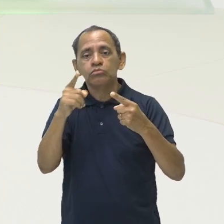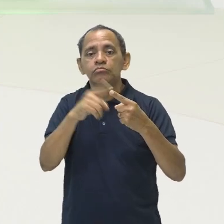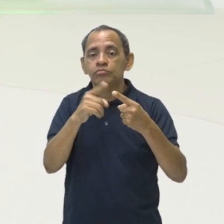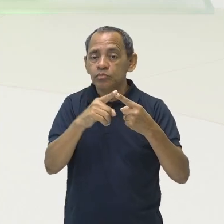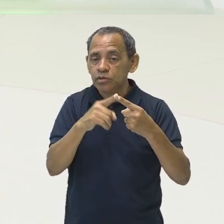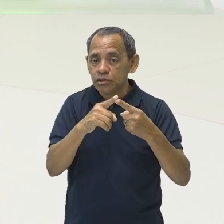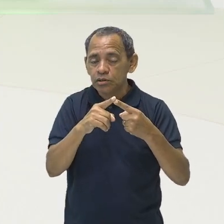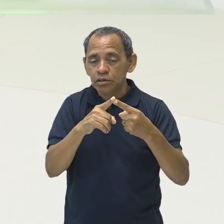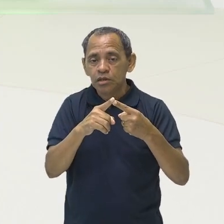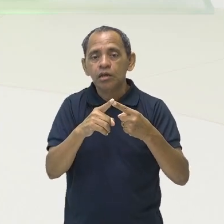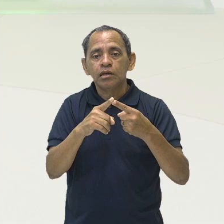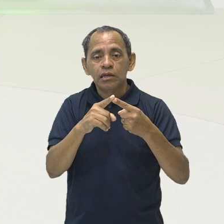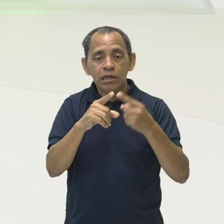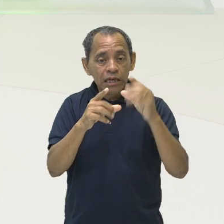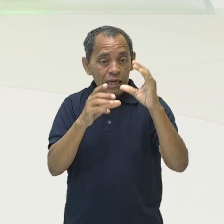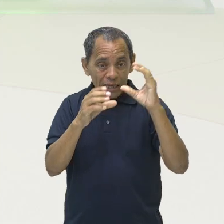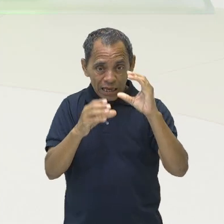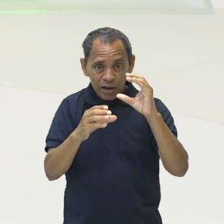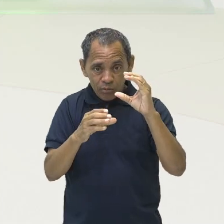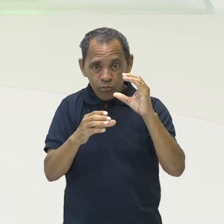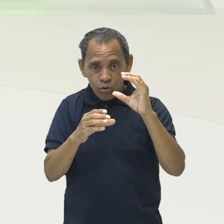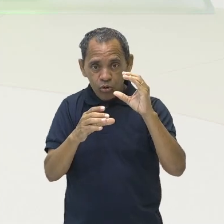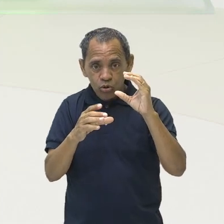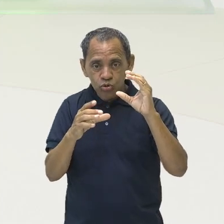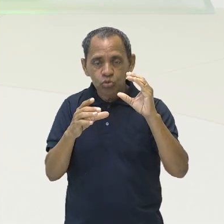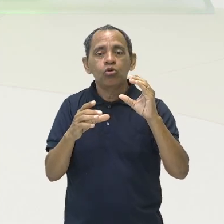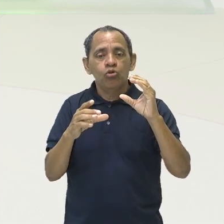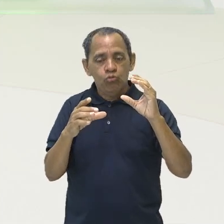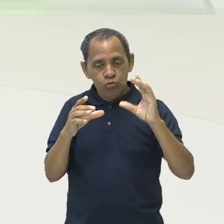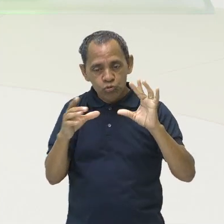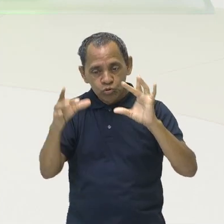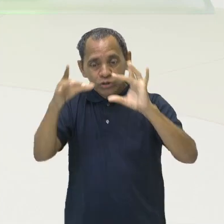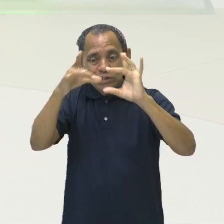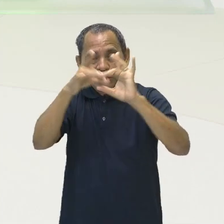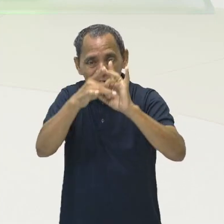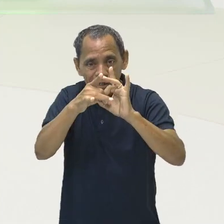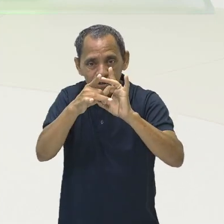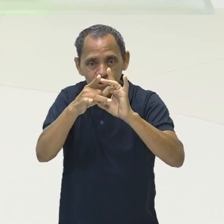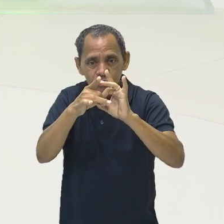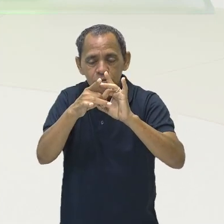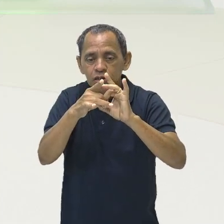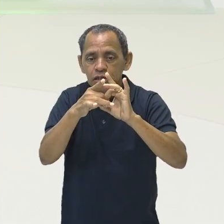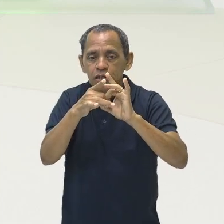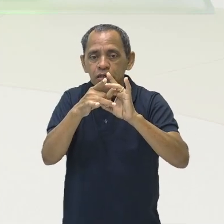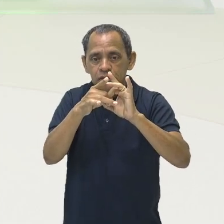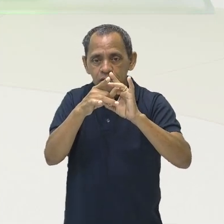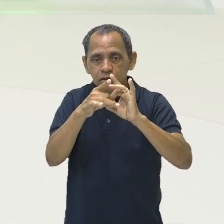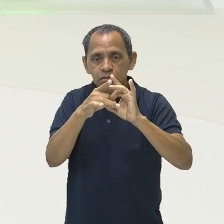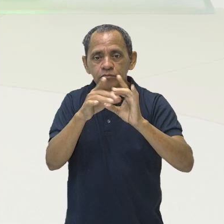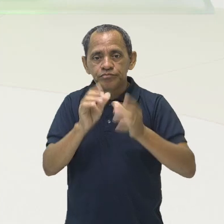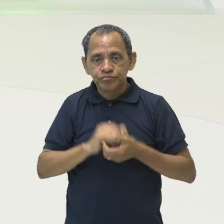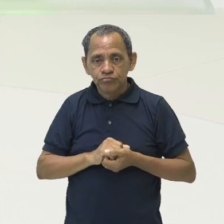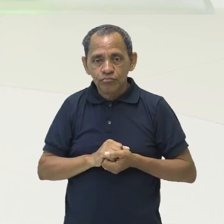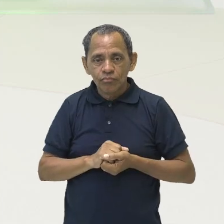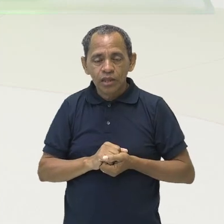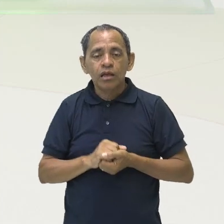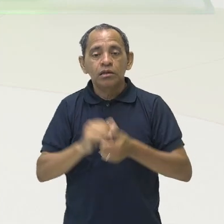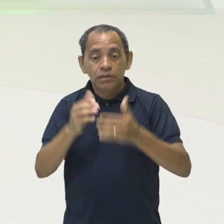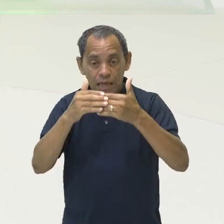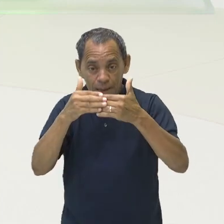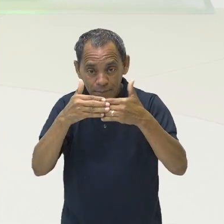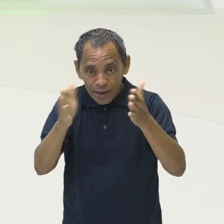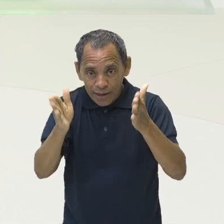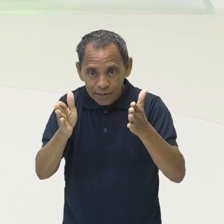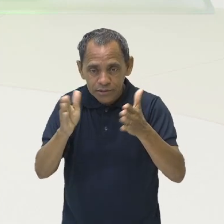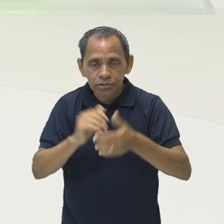em que os carbonos vão se ligando, sempre deixando extremidades livres, que são as cadeias abertas.